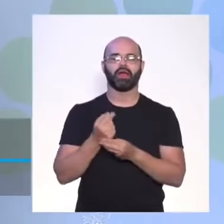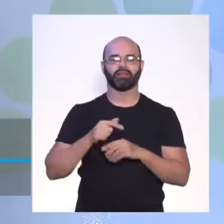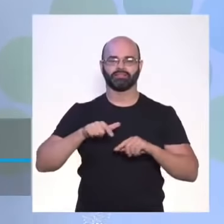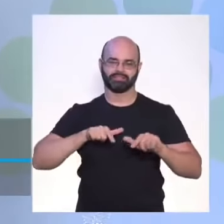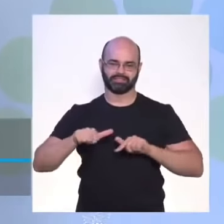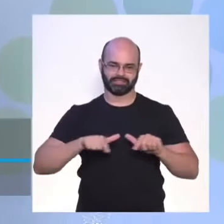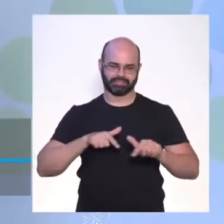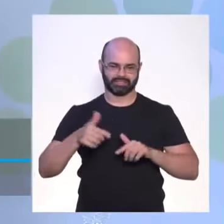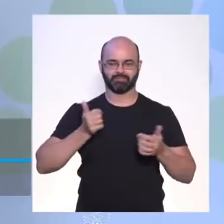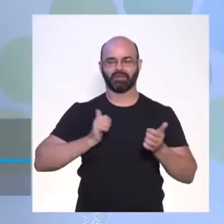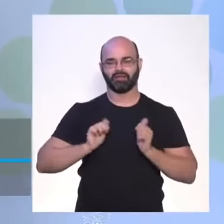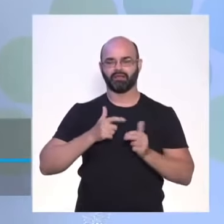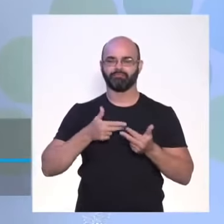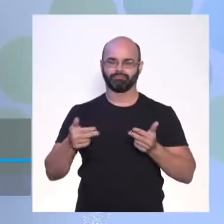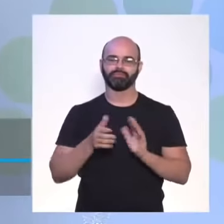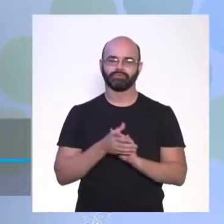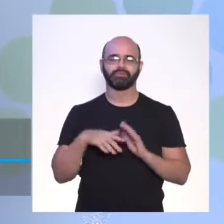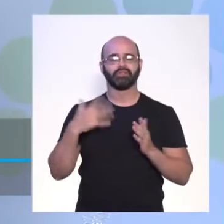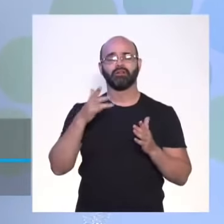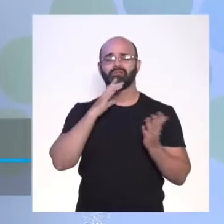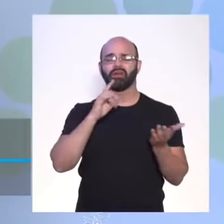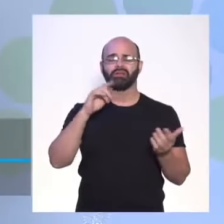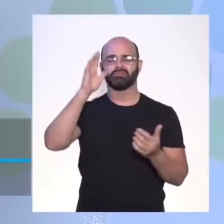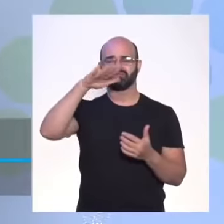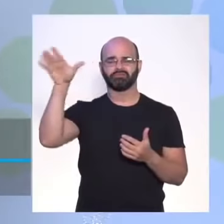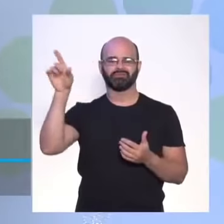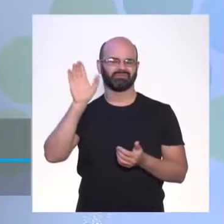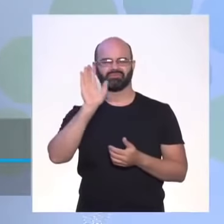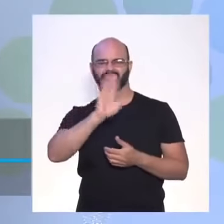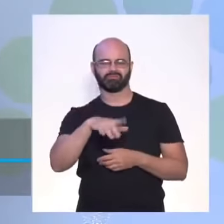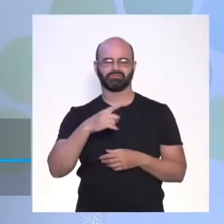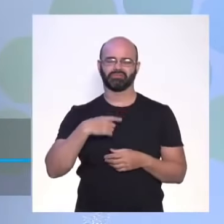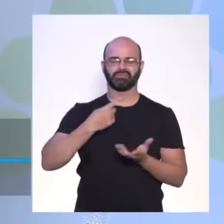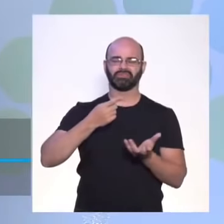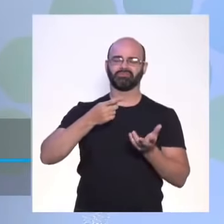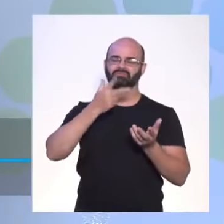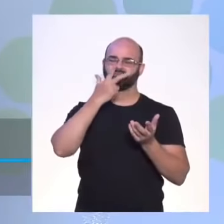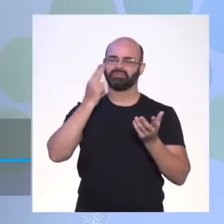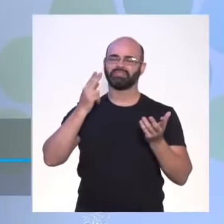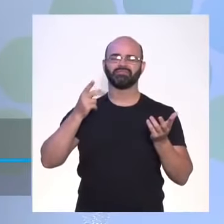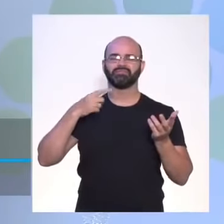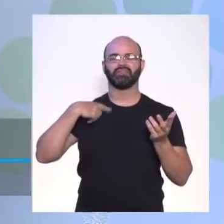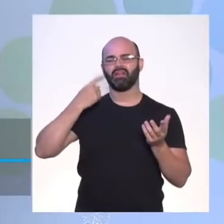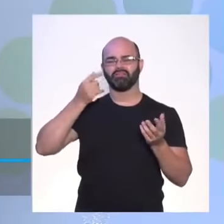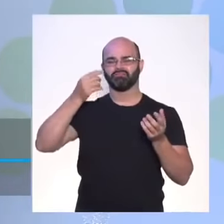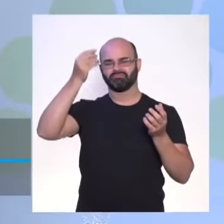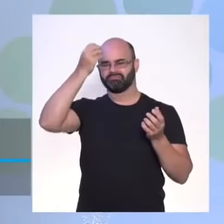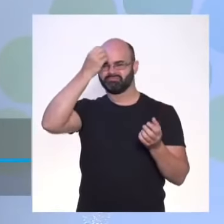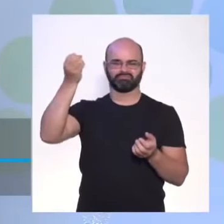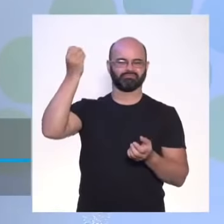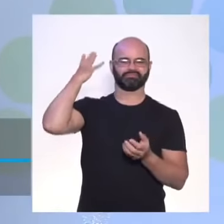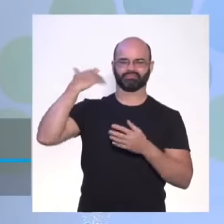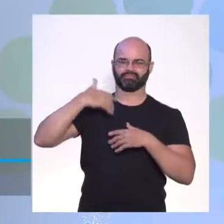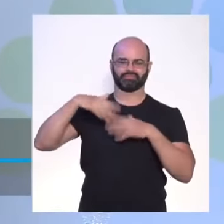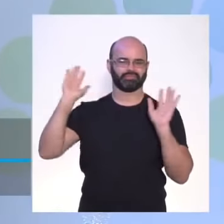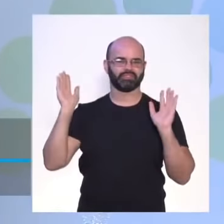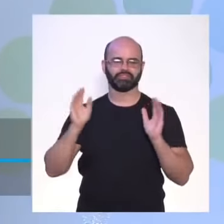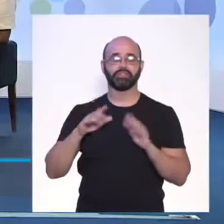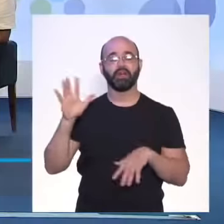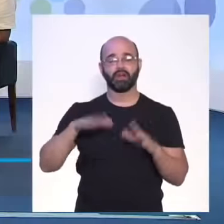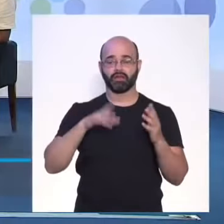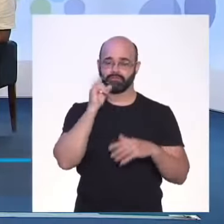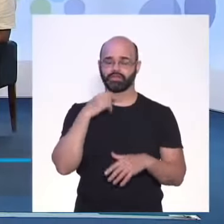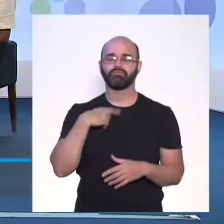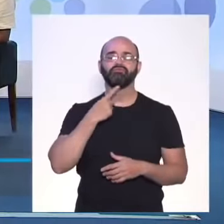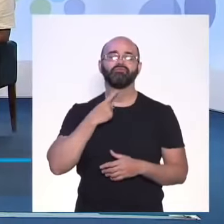Será que nos dias de hoje ainda tem isso filha alguém fala que é certinho será que os pais os colegas recebem isso de bom grado